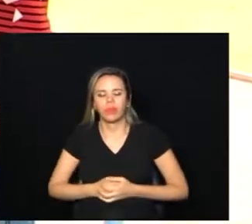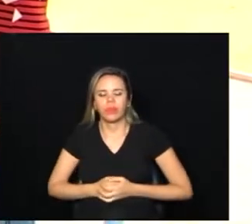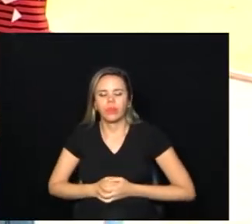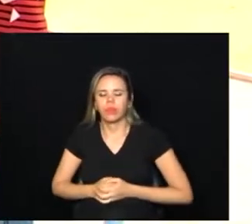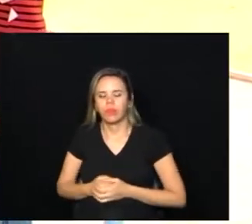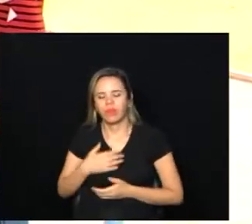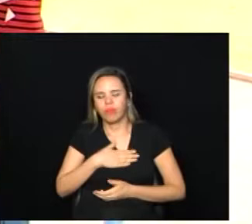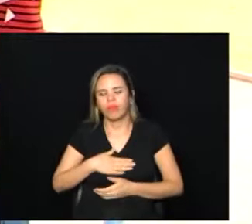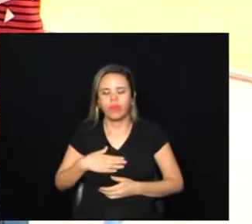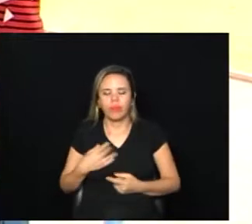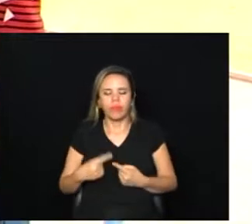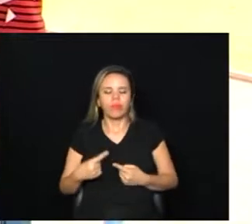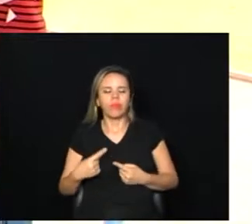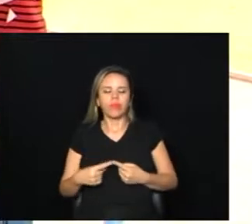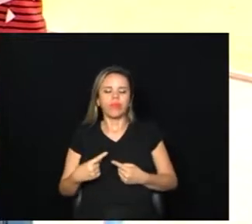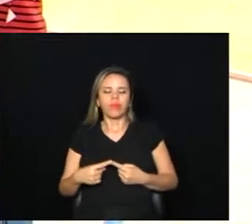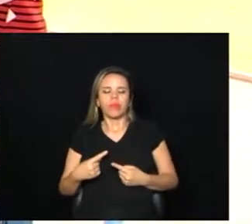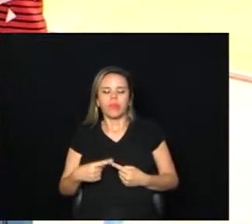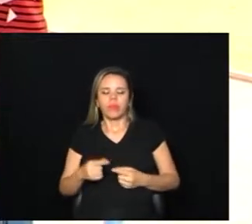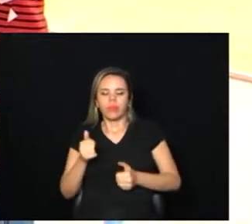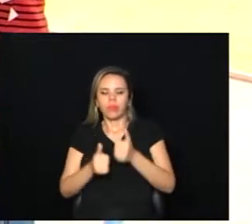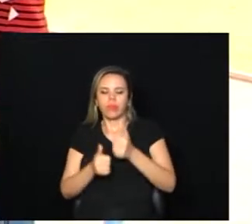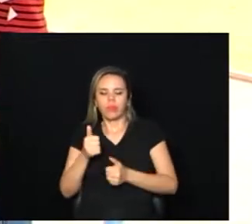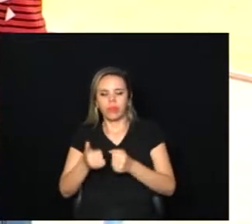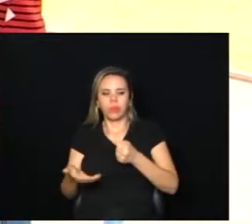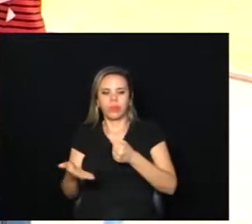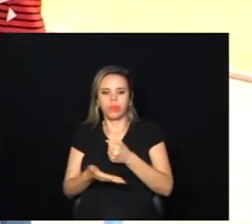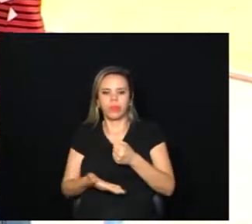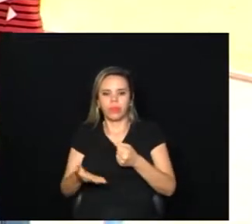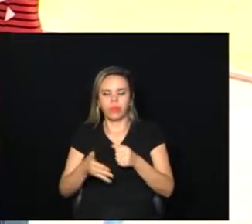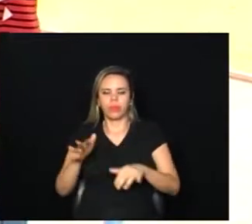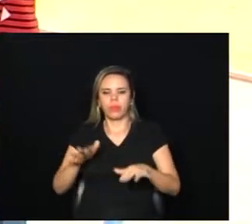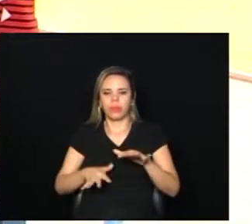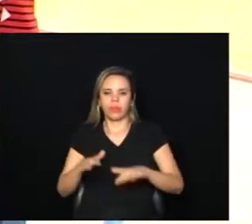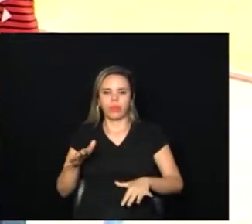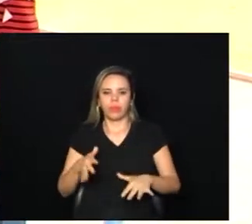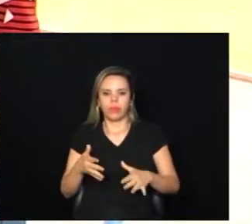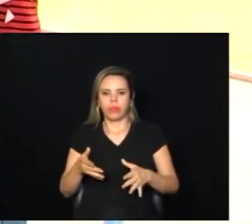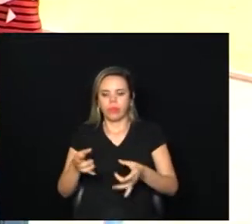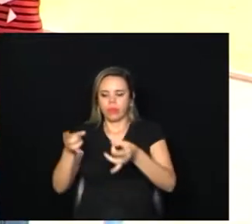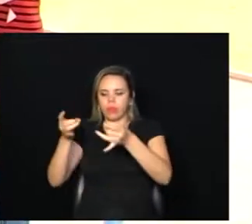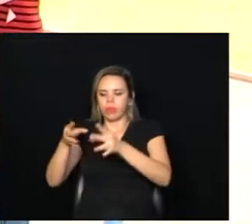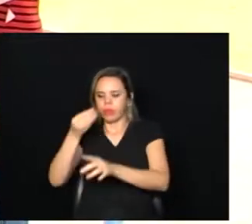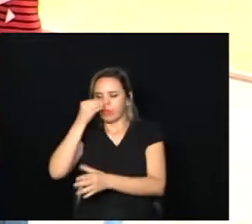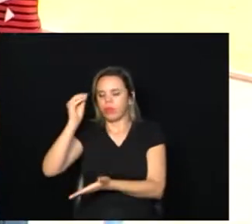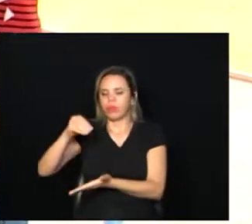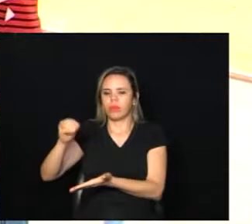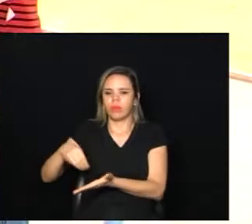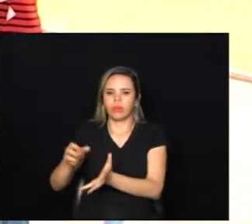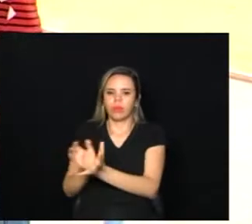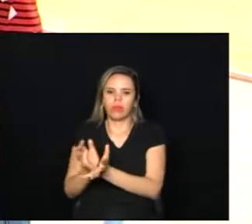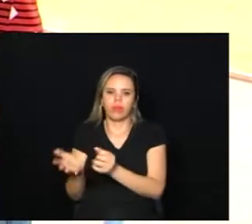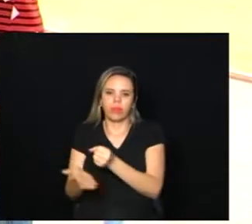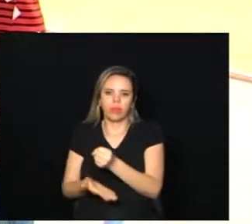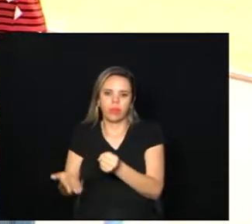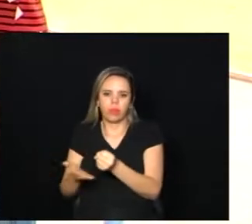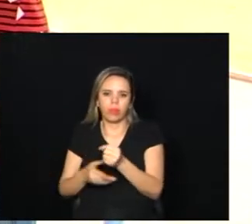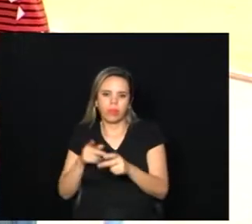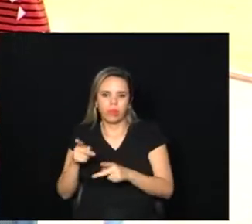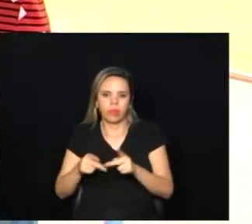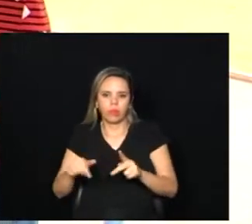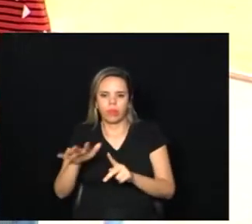É gratificante por quê? Porque o futebol amador, às vezes ele é muito esquecido, né?